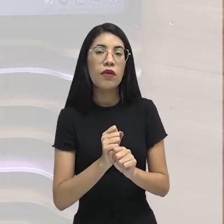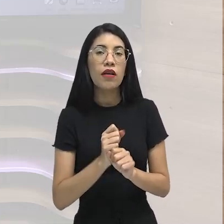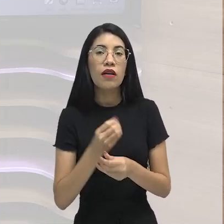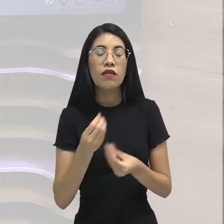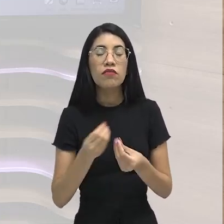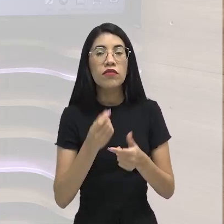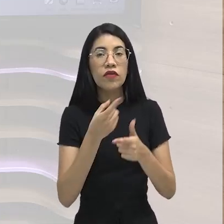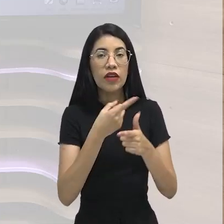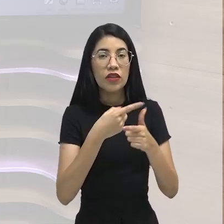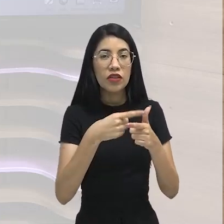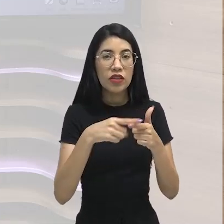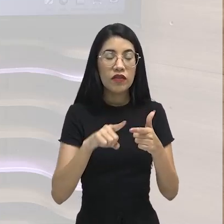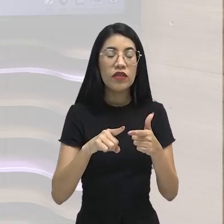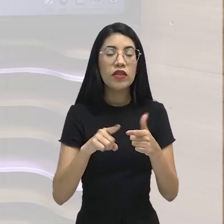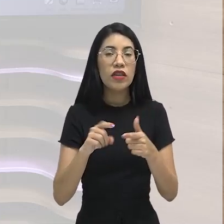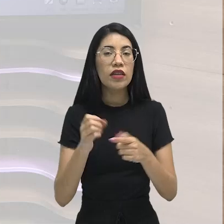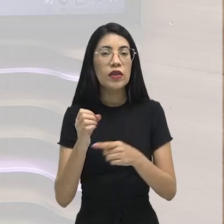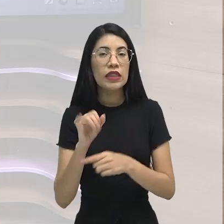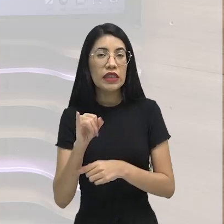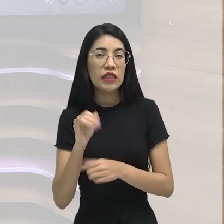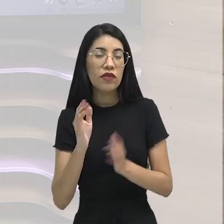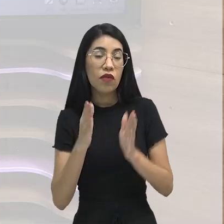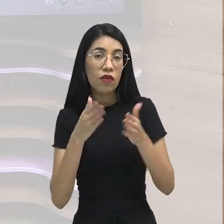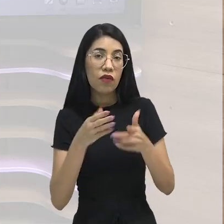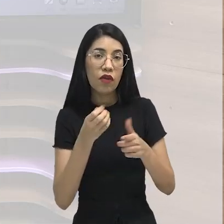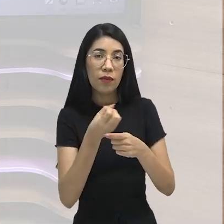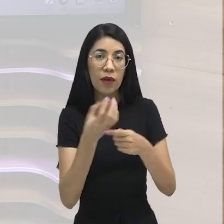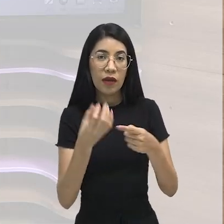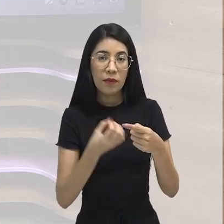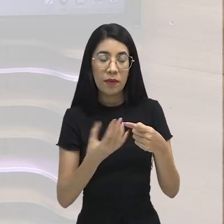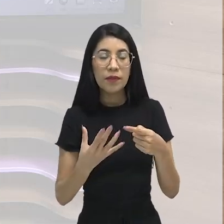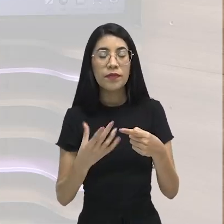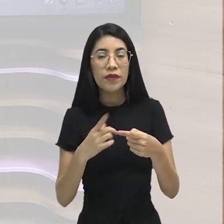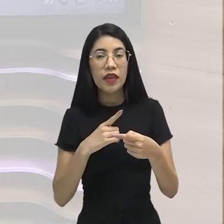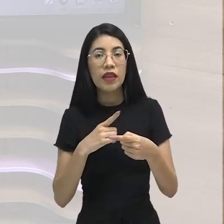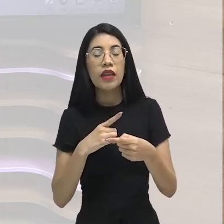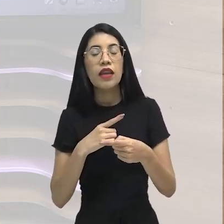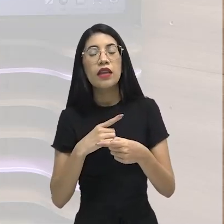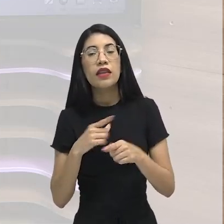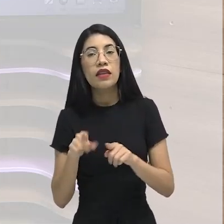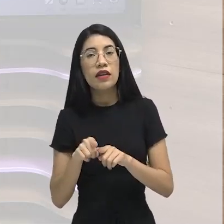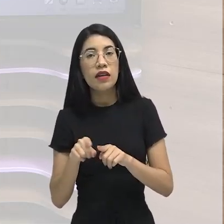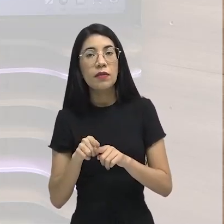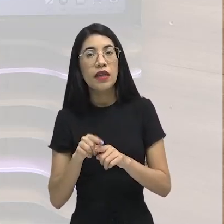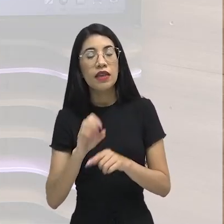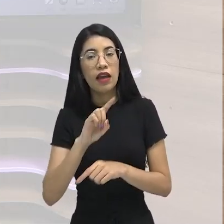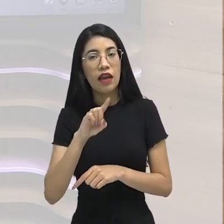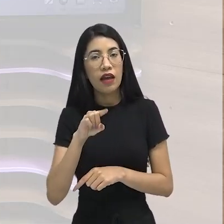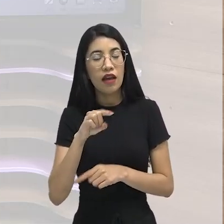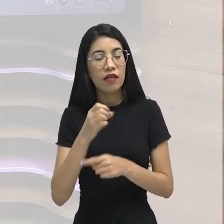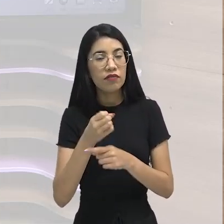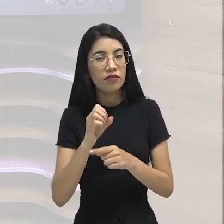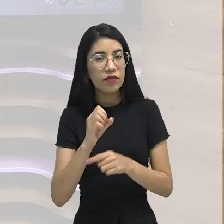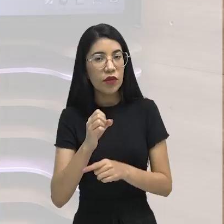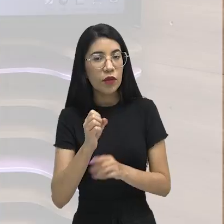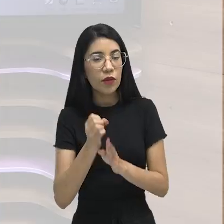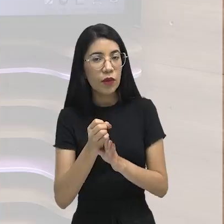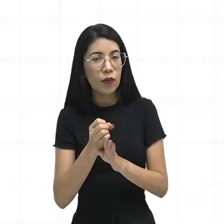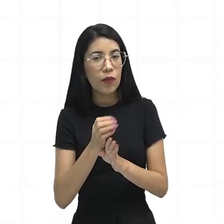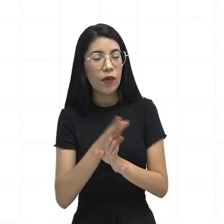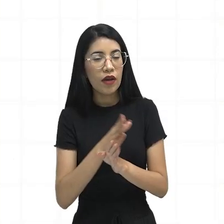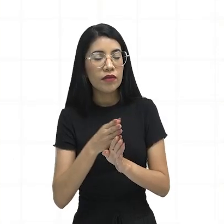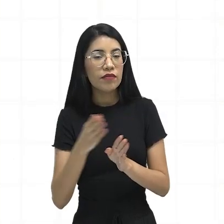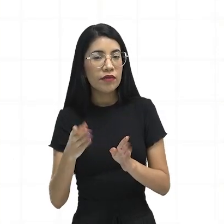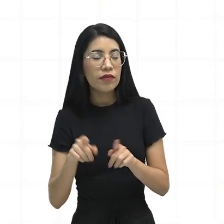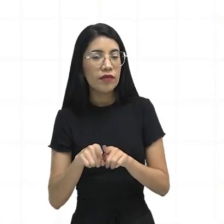resolver questões voltadas para operações com números racionais ou números fracionários. Tranquilinho? Vamos voltar